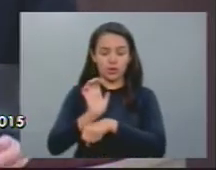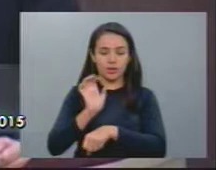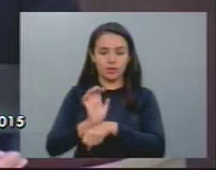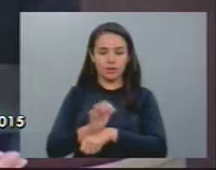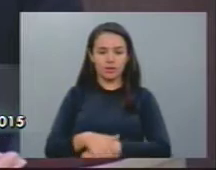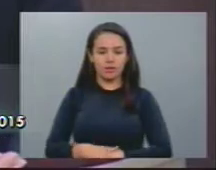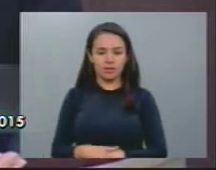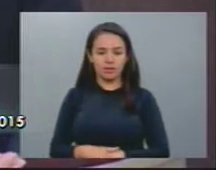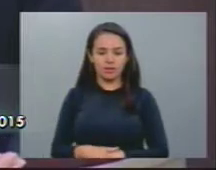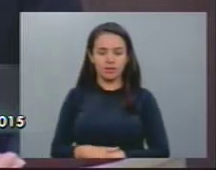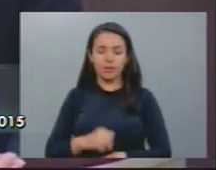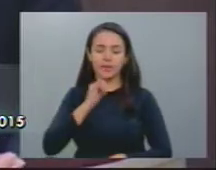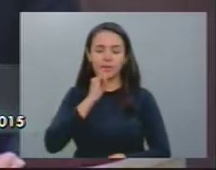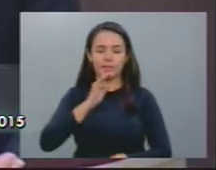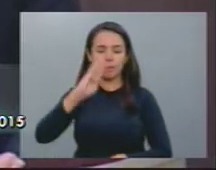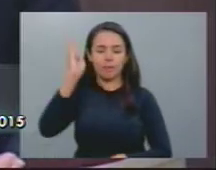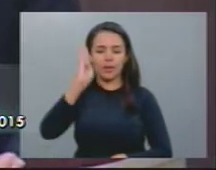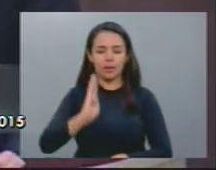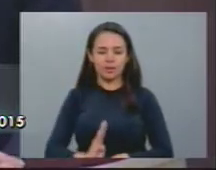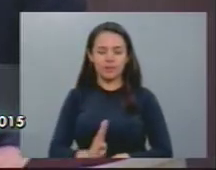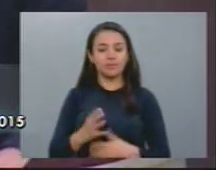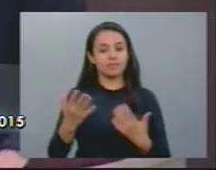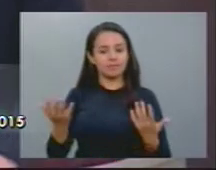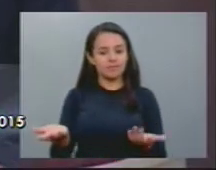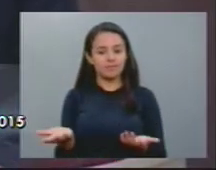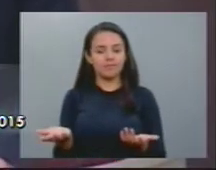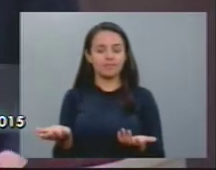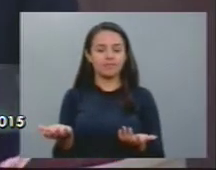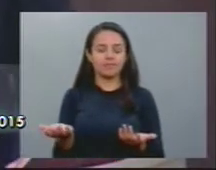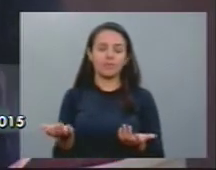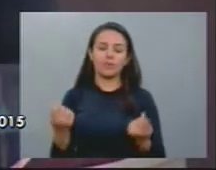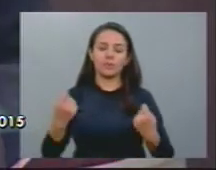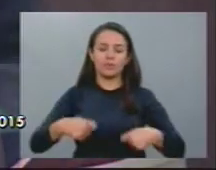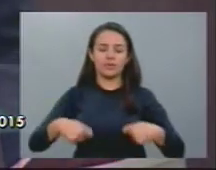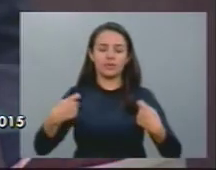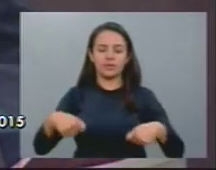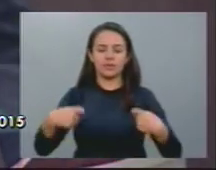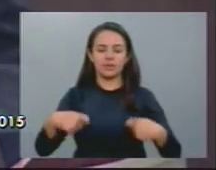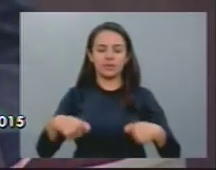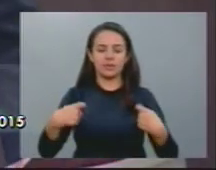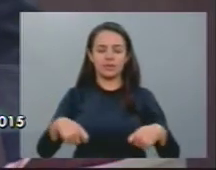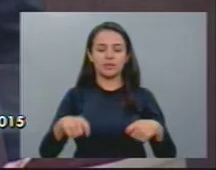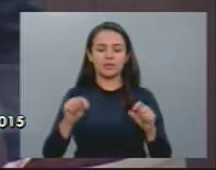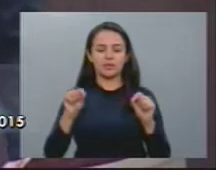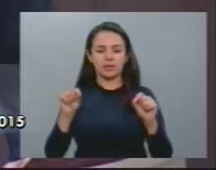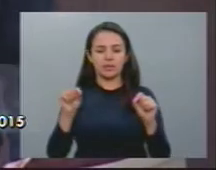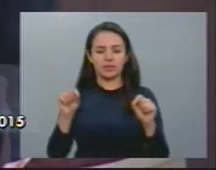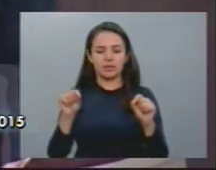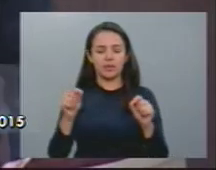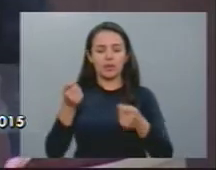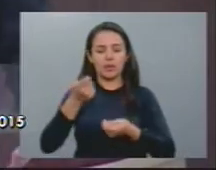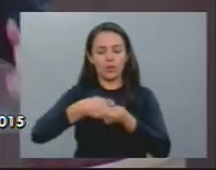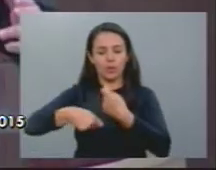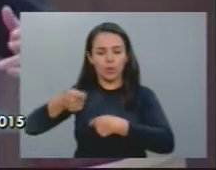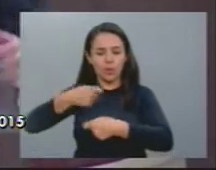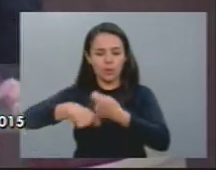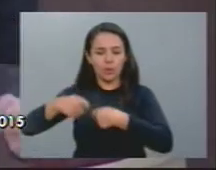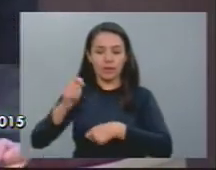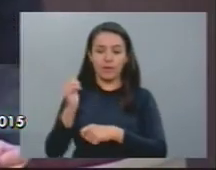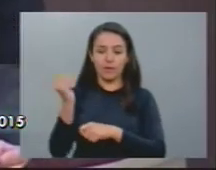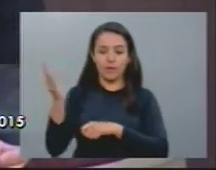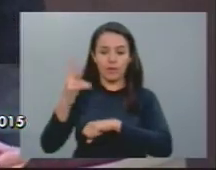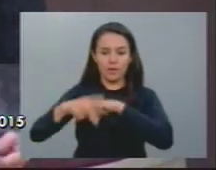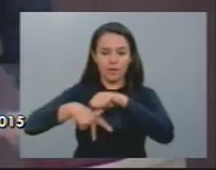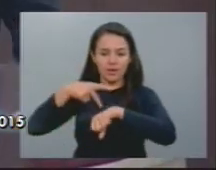falando dos estados nacionais, eles deveriam, sobretudo aqueles que eram mais dependentes da economia internacional, caso